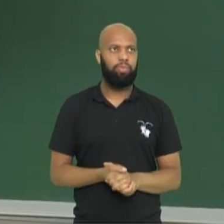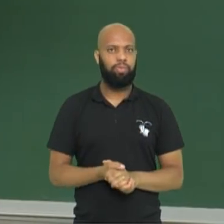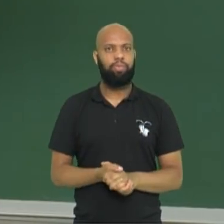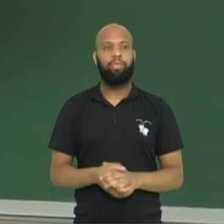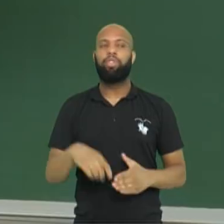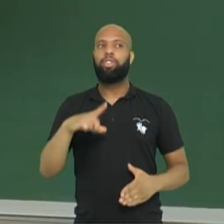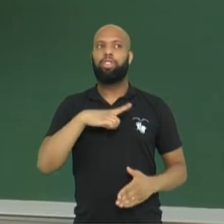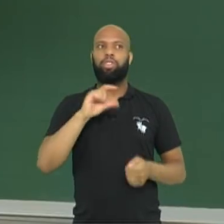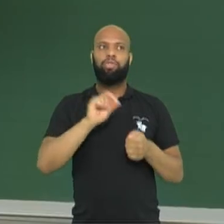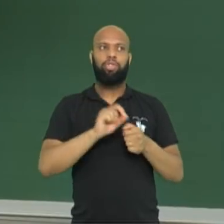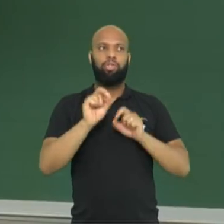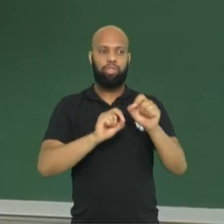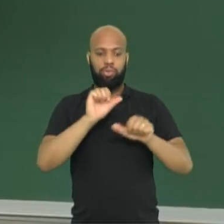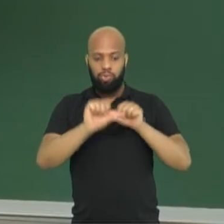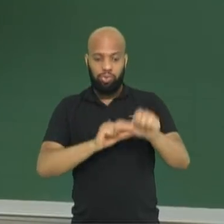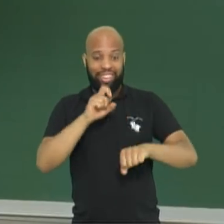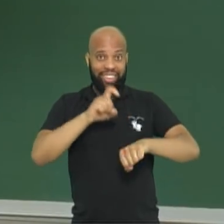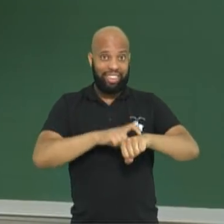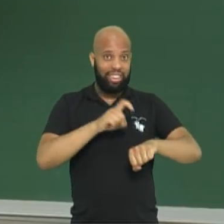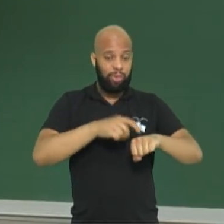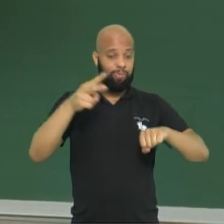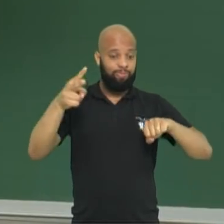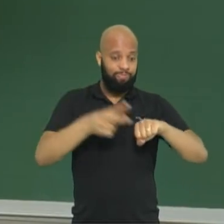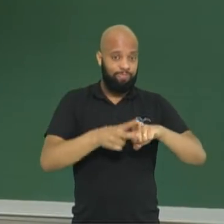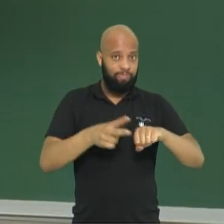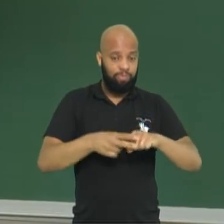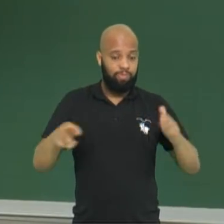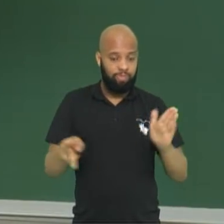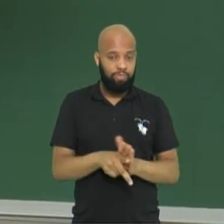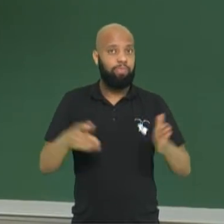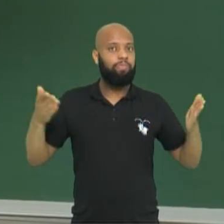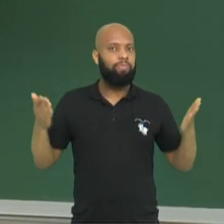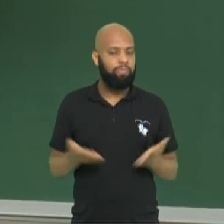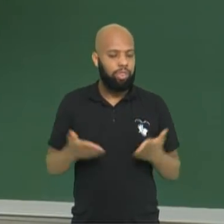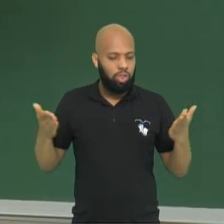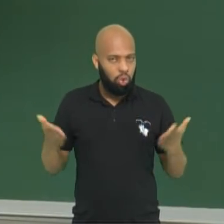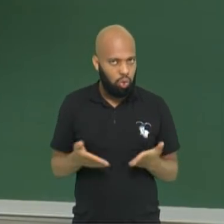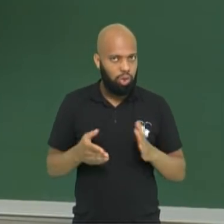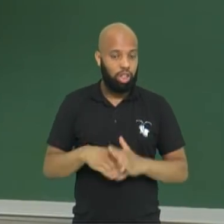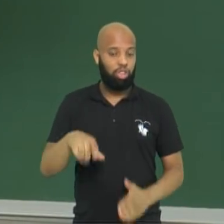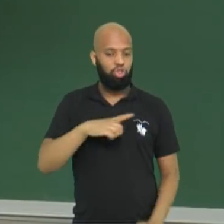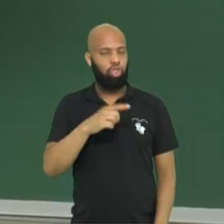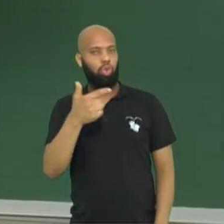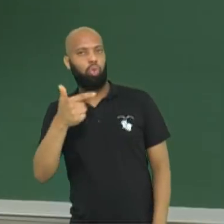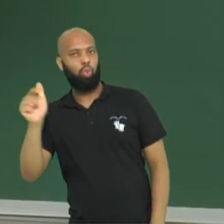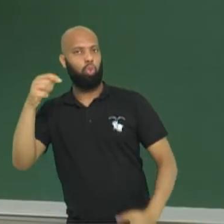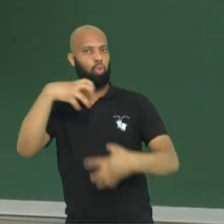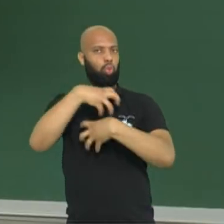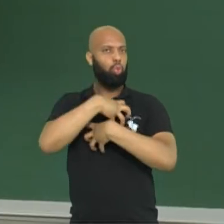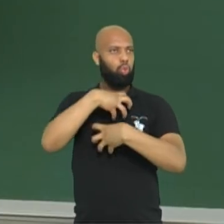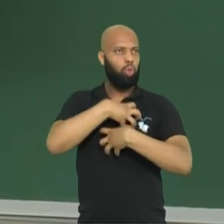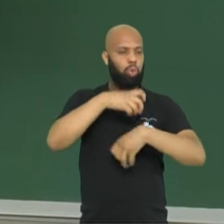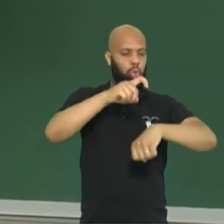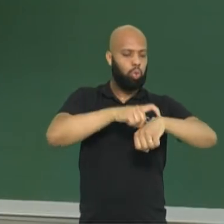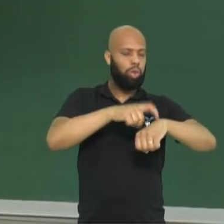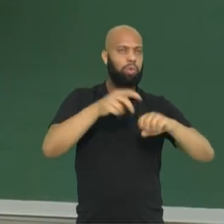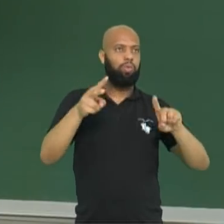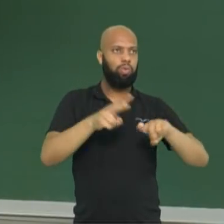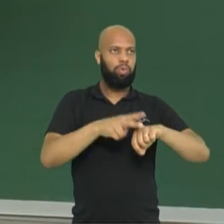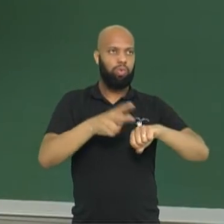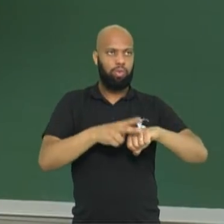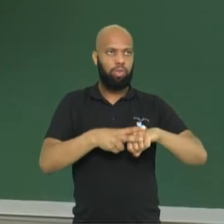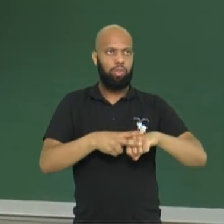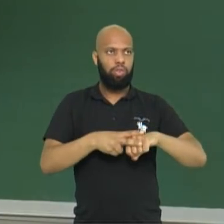vocês tinham que alterar o tempo verbal, né, para o presente, né? Estava numa outra condição aqui, ó.